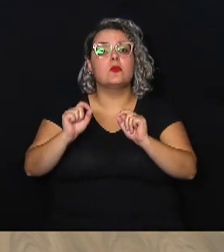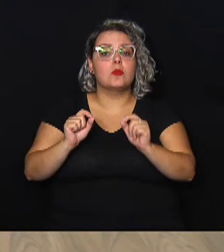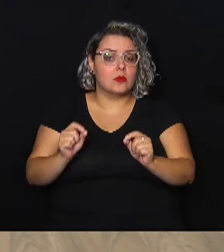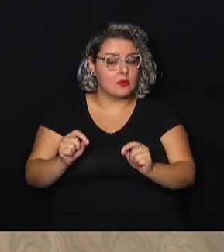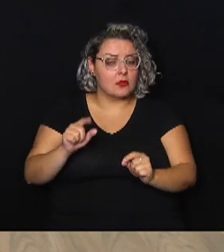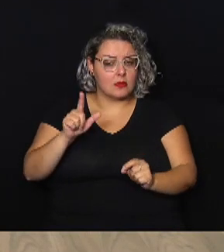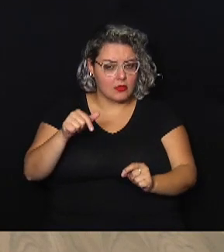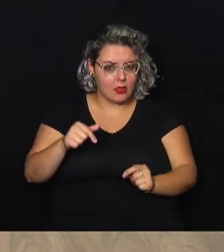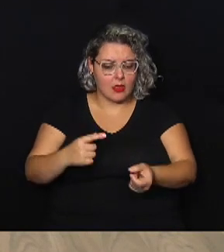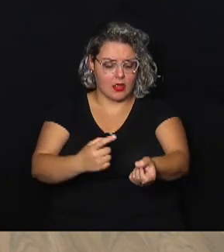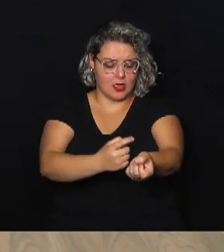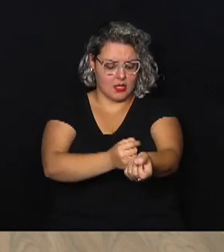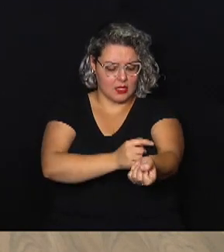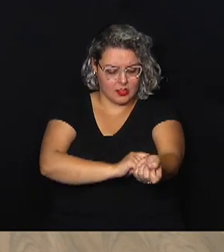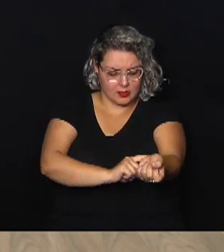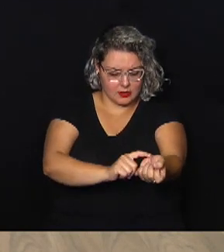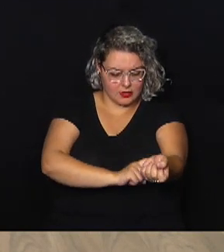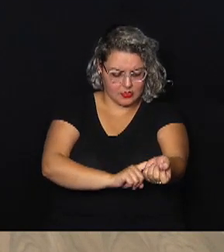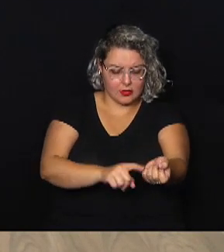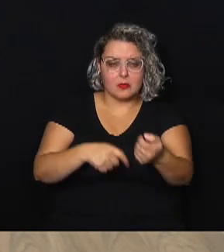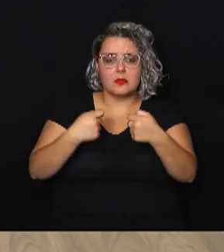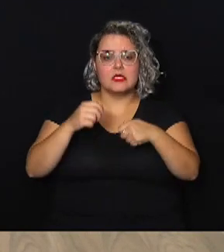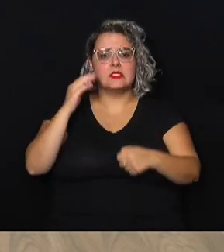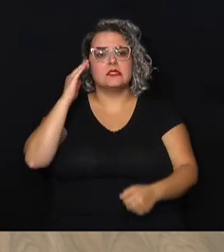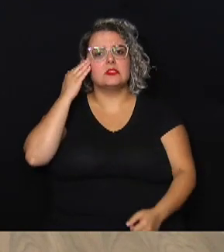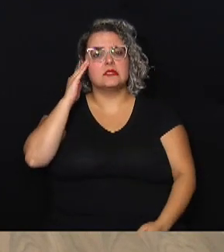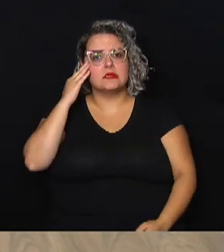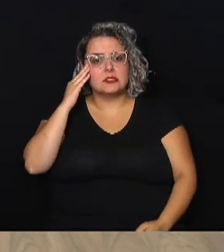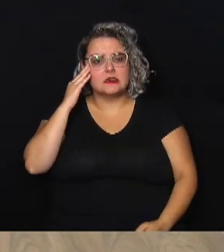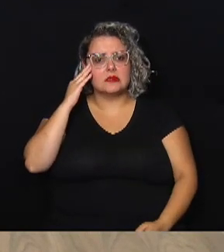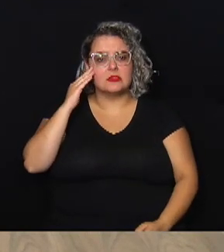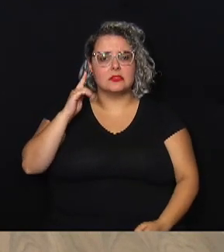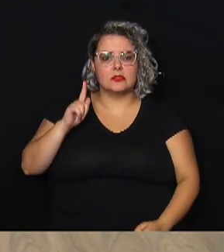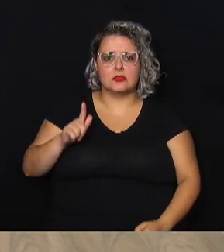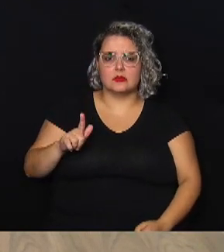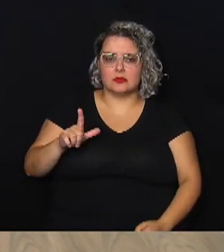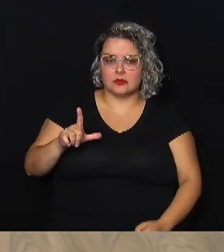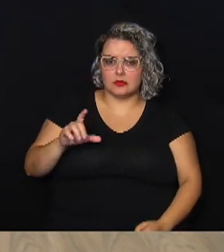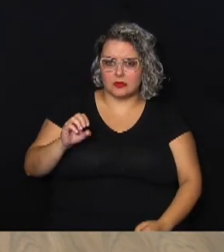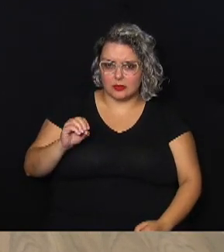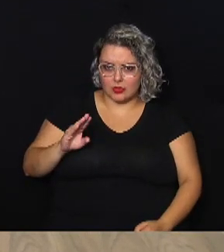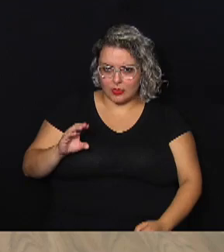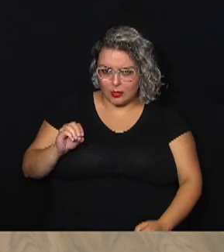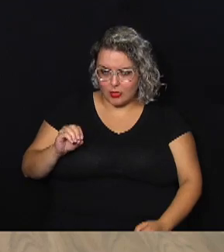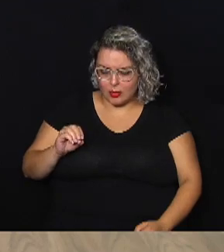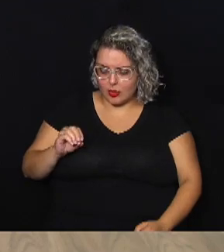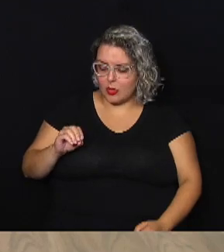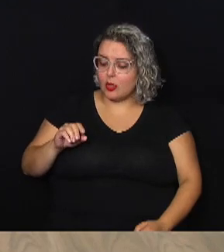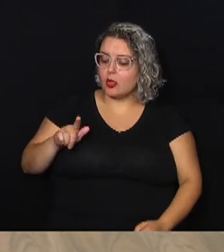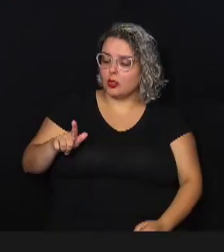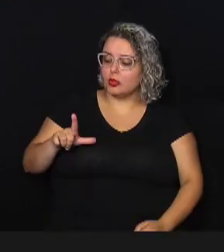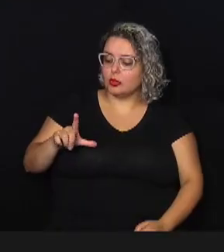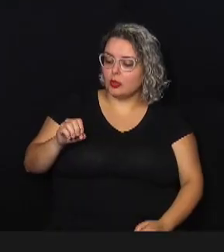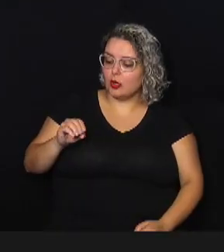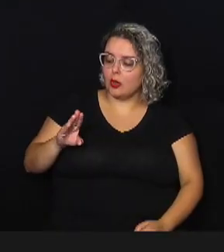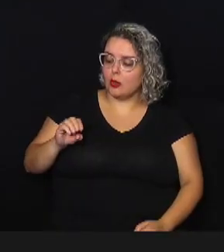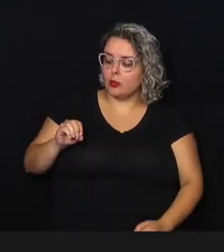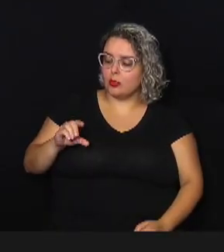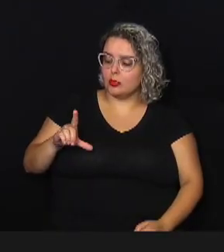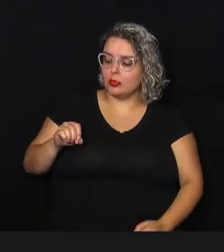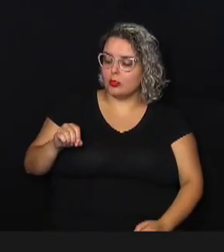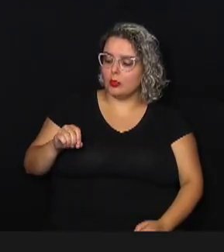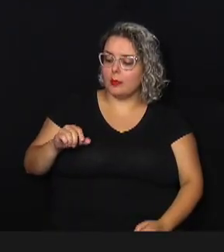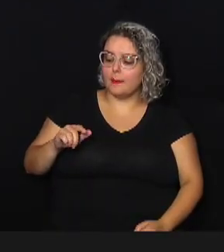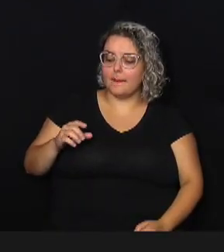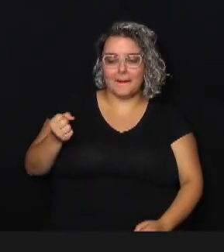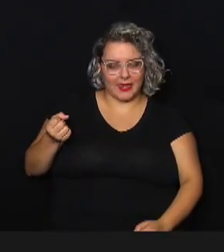gente precisa entender primeiro o que é glóbulo branco? Sim, com certeza, né? A leucemia é